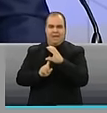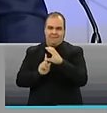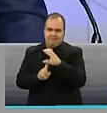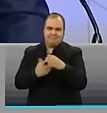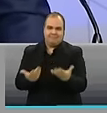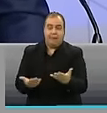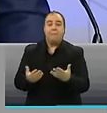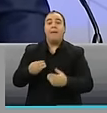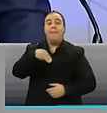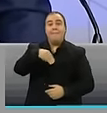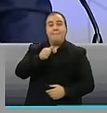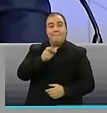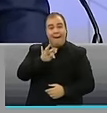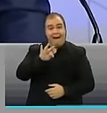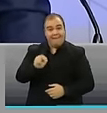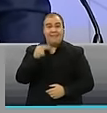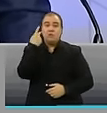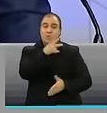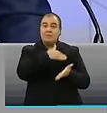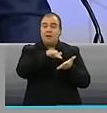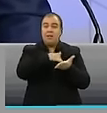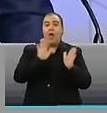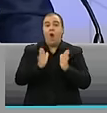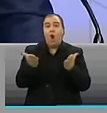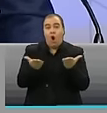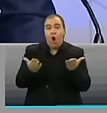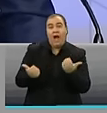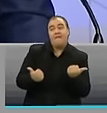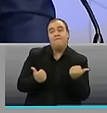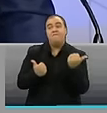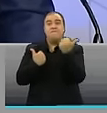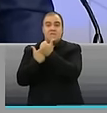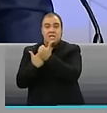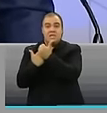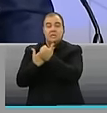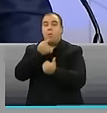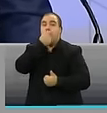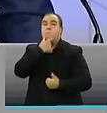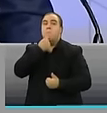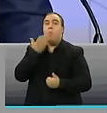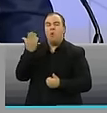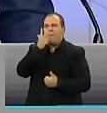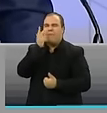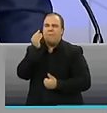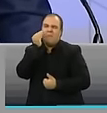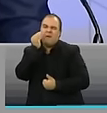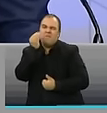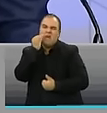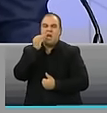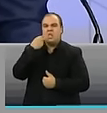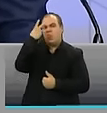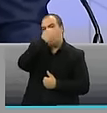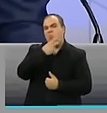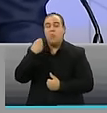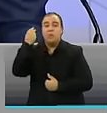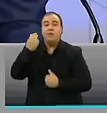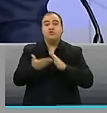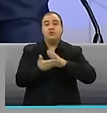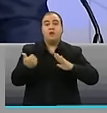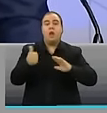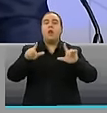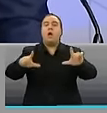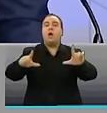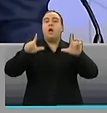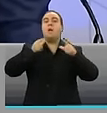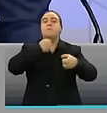a sua PCC secretária, é patriota contra comunista? Ele forçou muito, parece uma defesa do PCC até. Ninguém vai cair. Tiraram o apresentador de TV para ver se